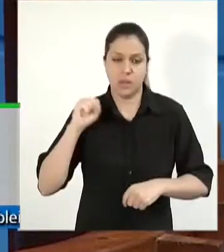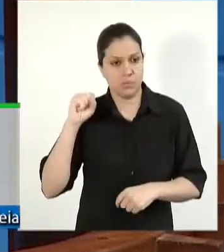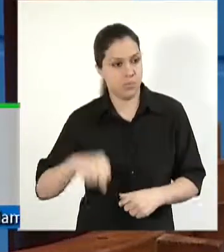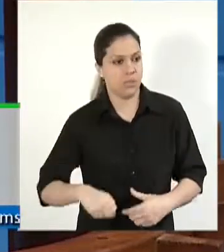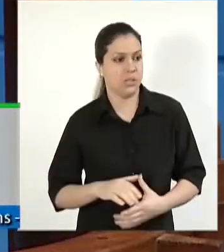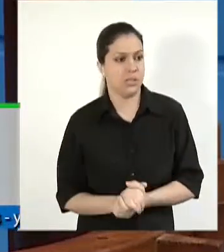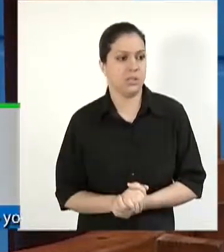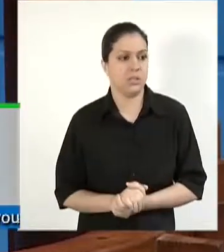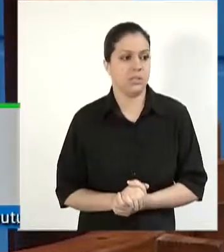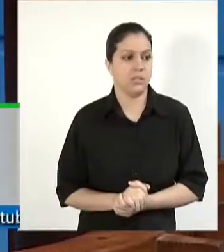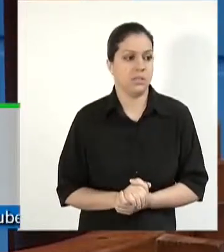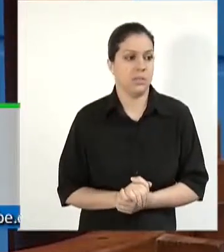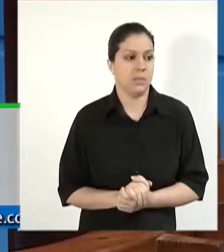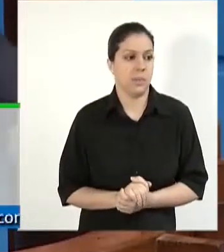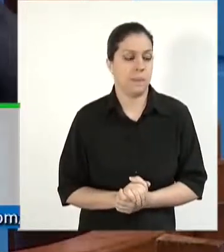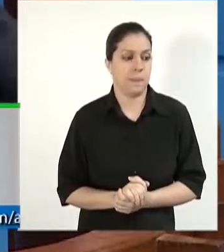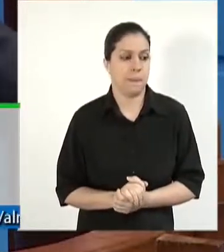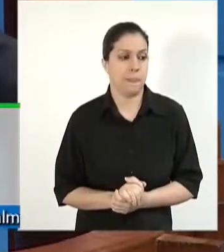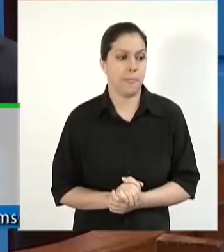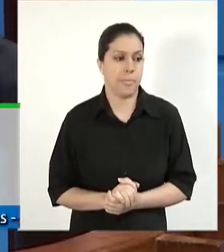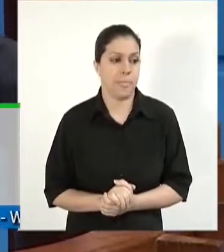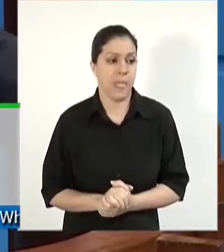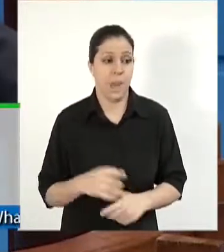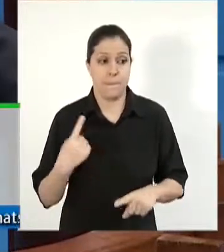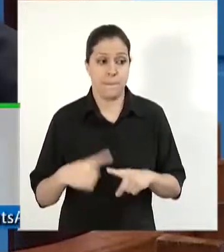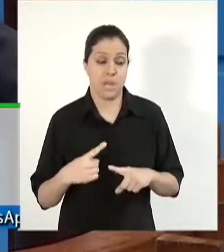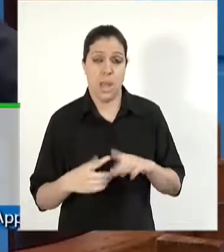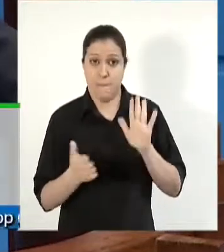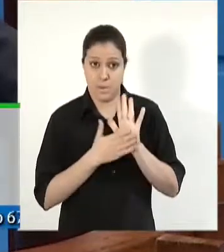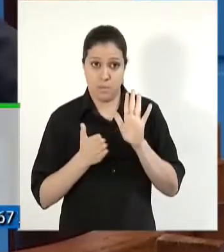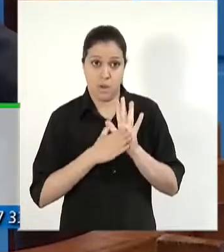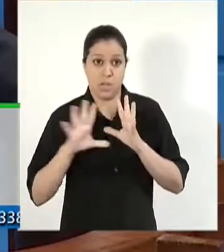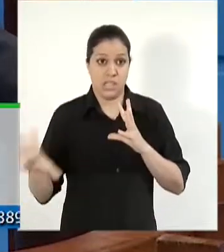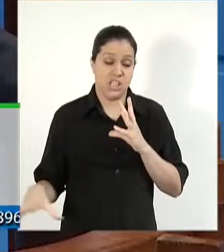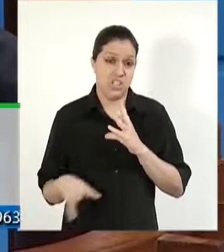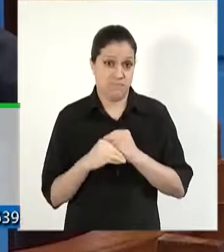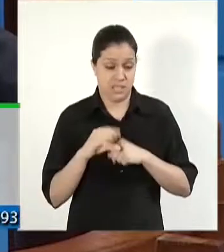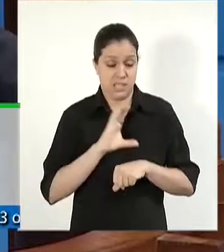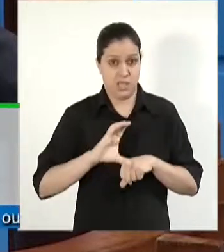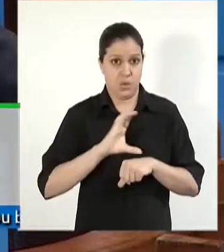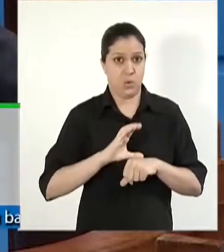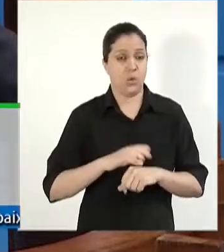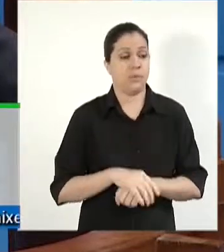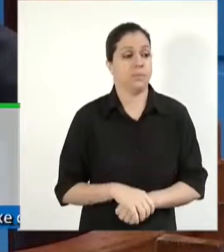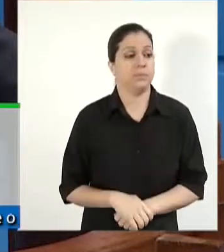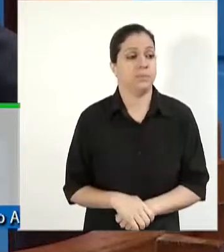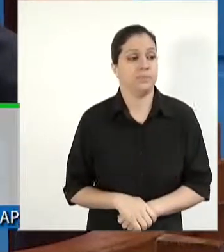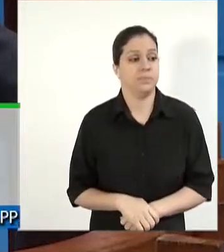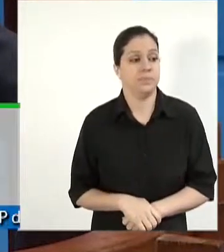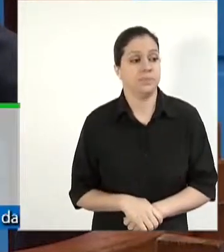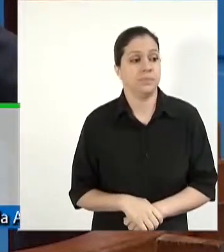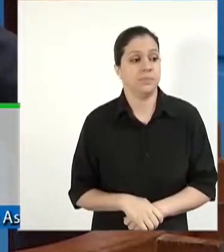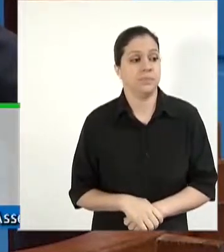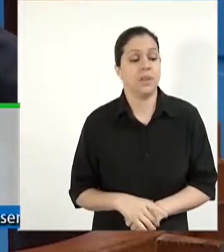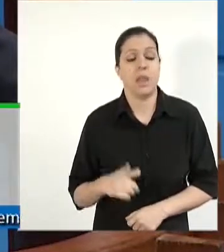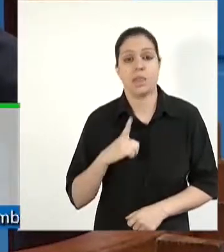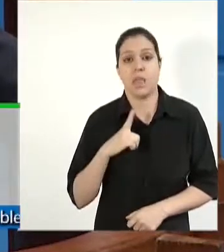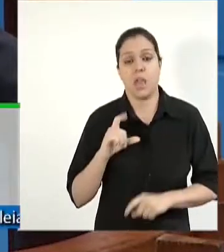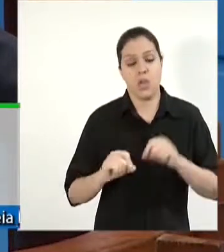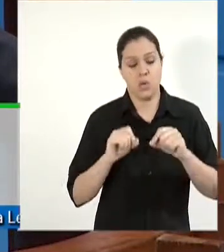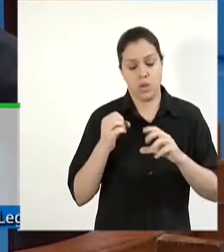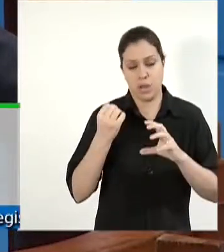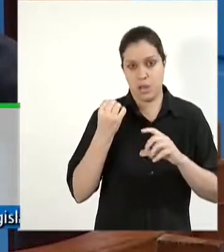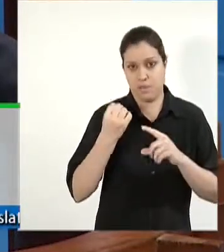poder estabelecer, porque a proposta de emenda constitucional exige critérios,